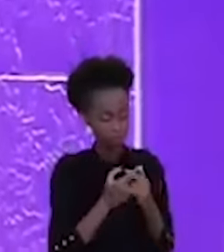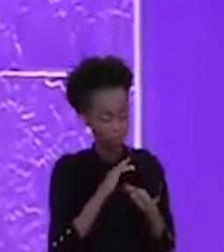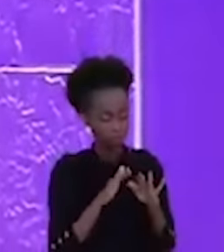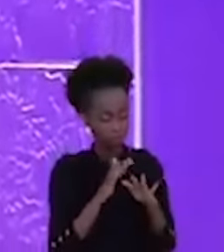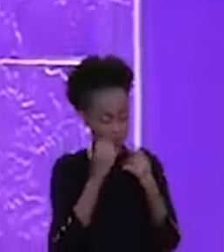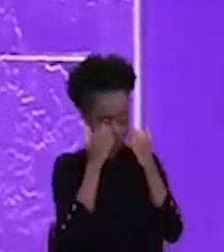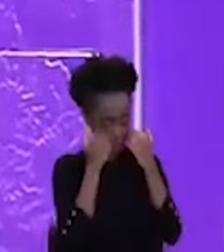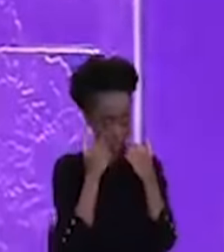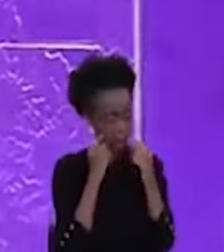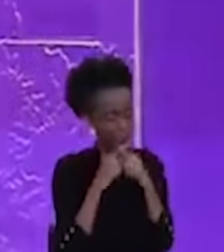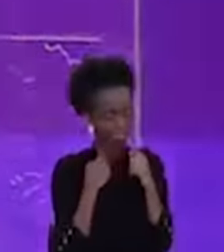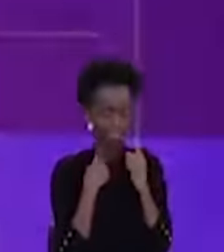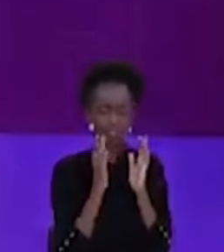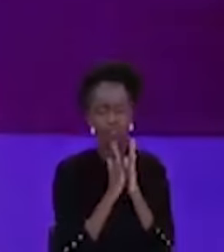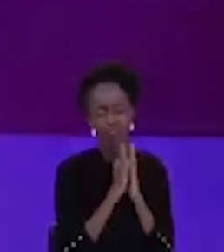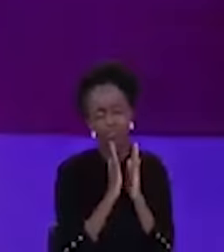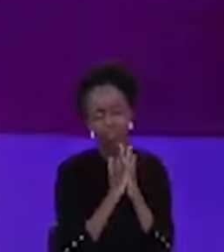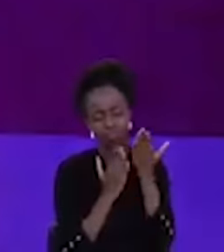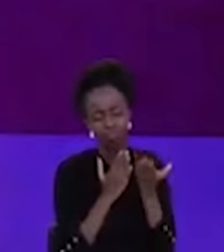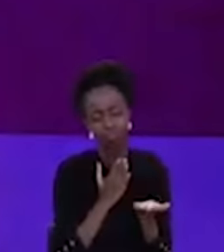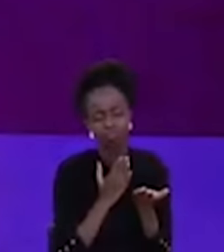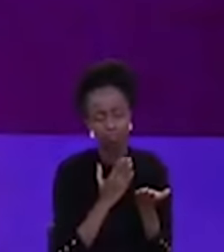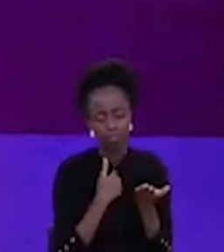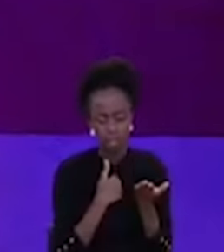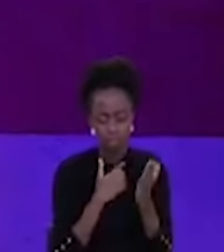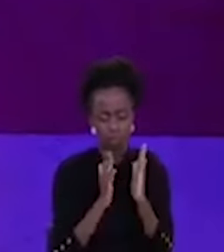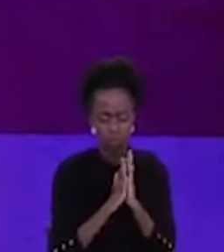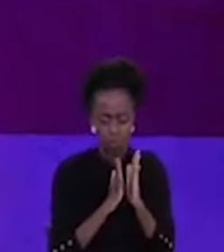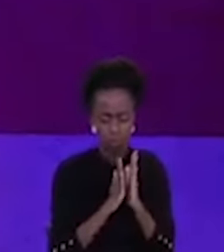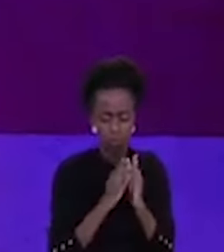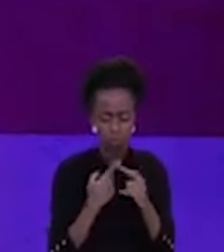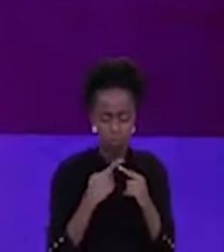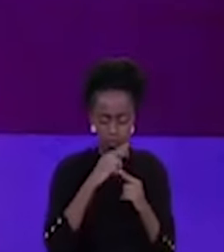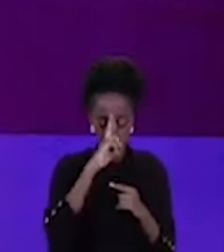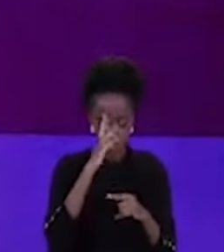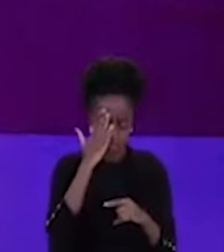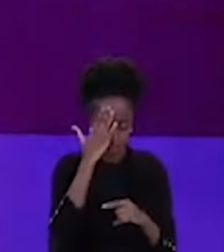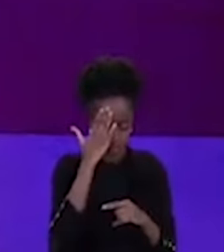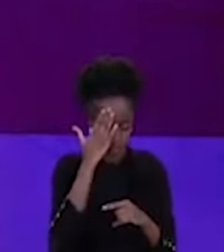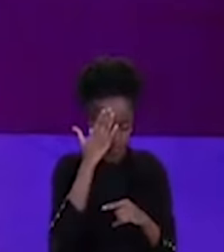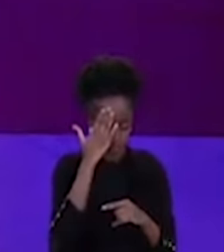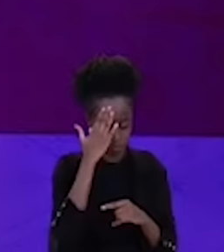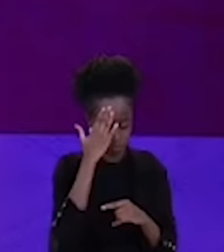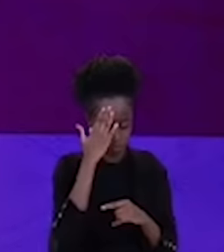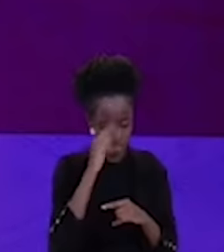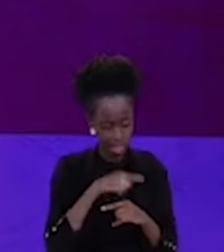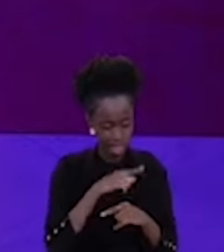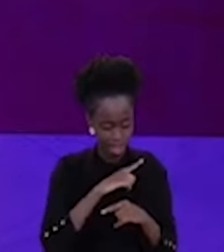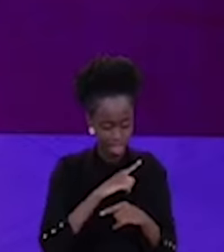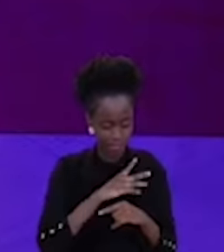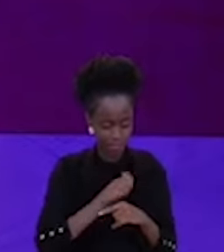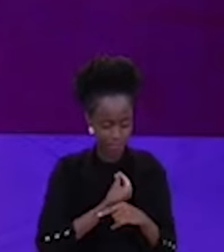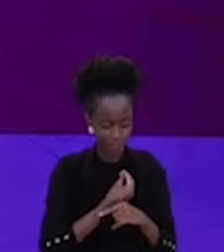estou intercedendo, meu Pai, por esta pessoa que o Senhor sabe que viveu toda